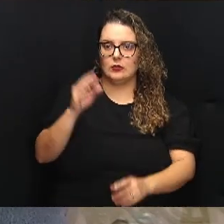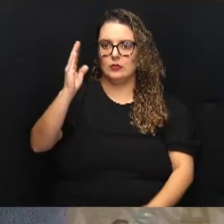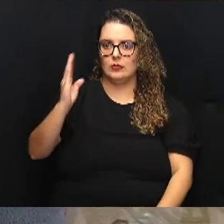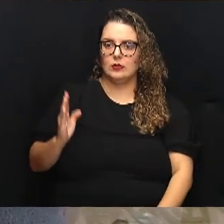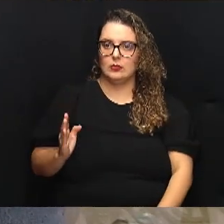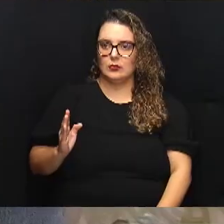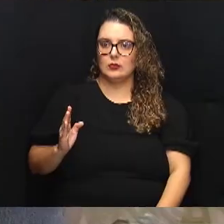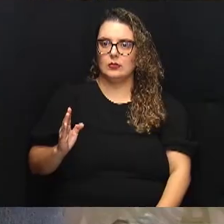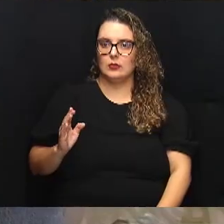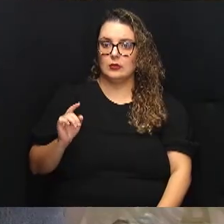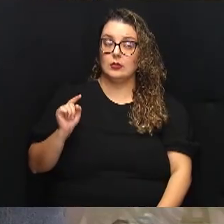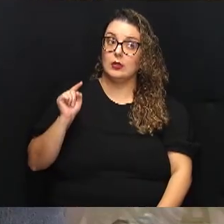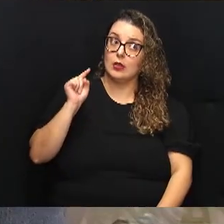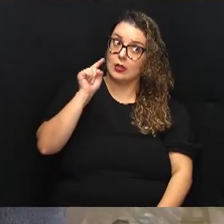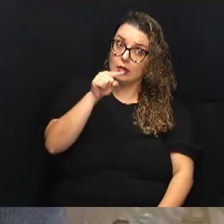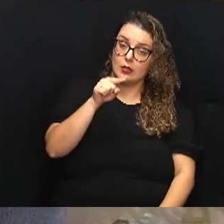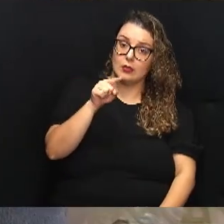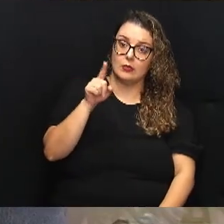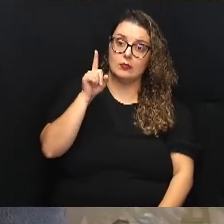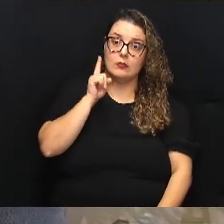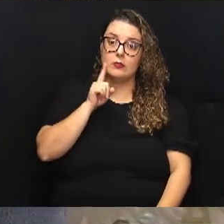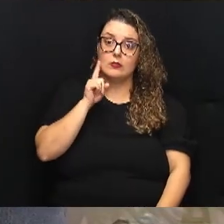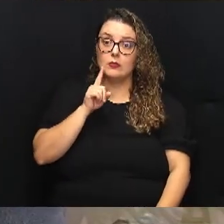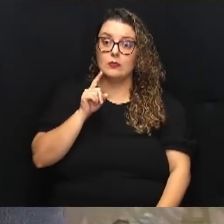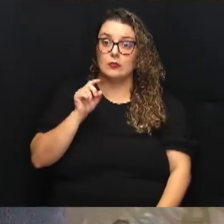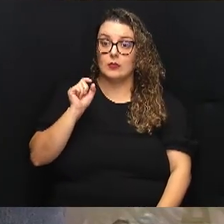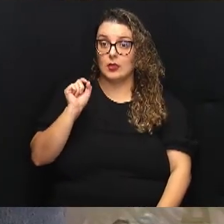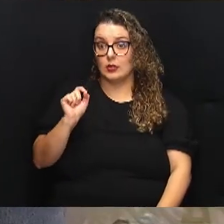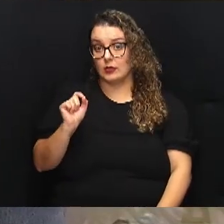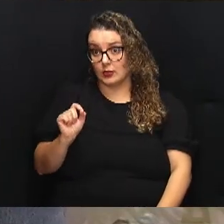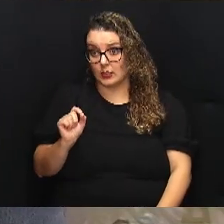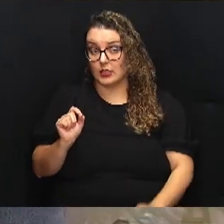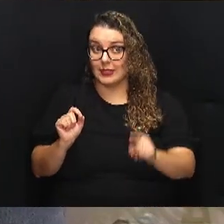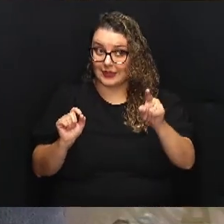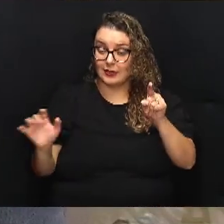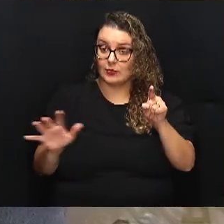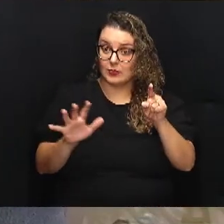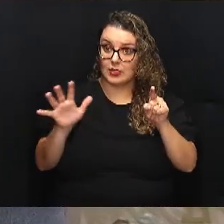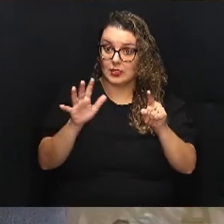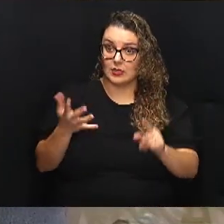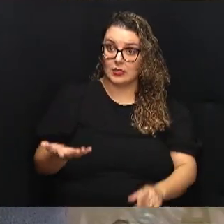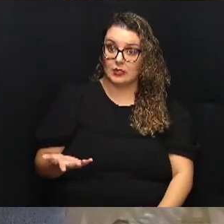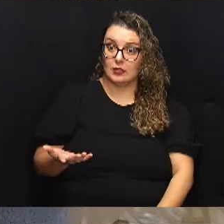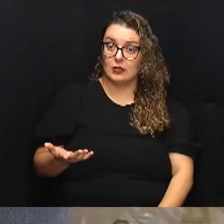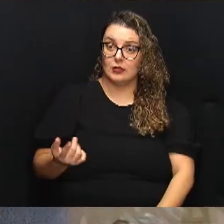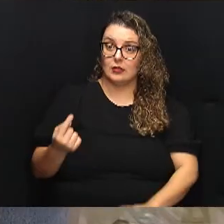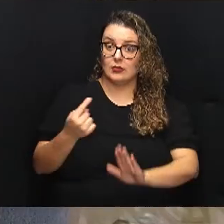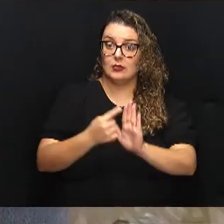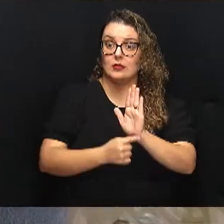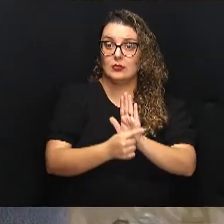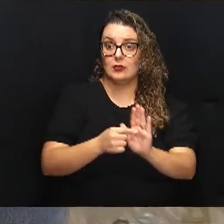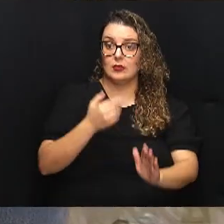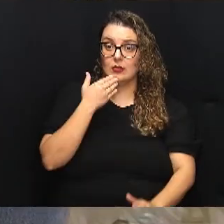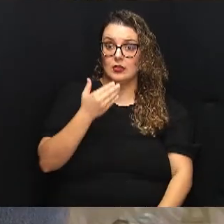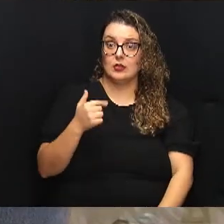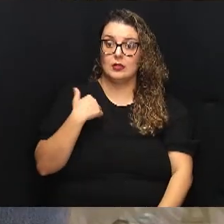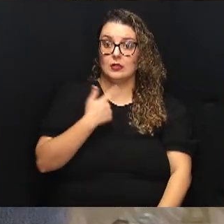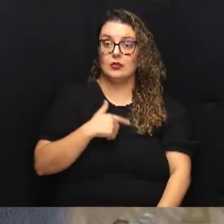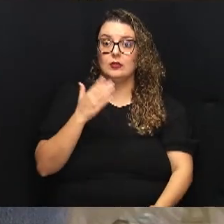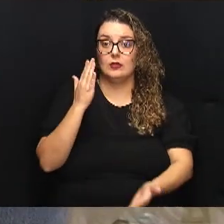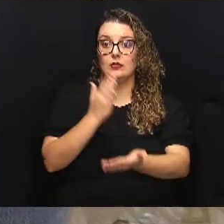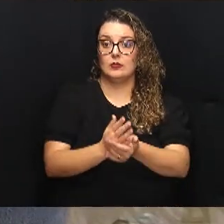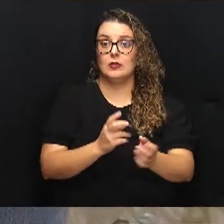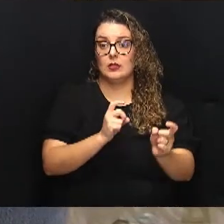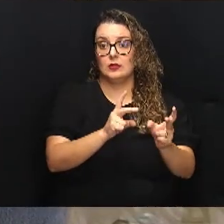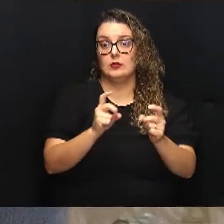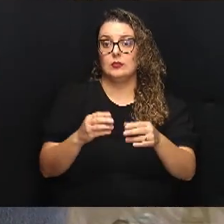né? Isso é para os americanos. Só que como lá vai ficar mais caro, eles cancelam os pedidos aqui e a gente deixa de exportar,